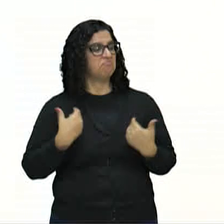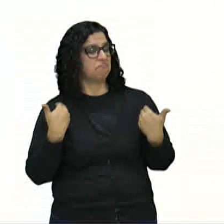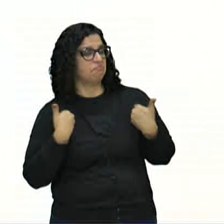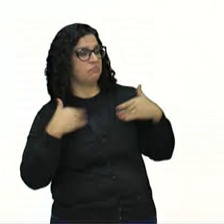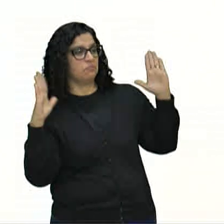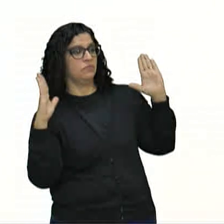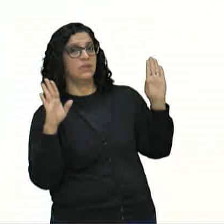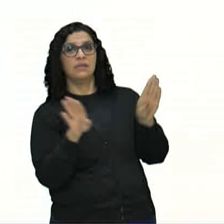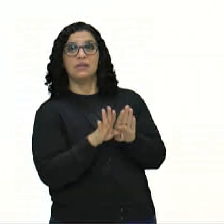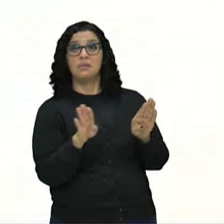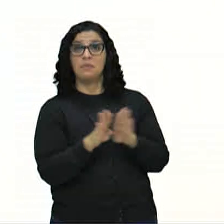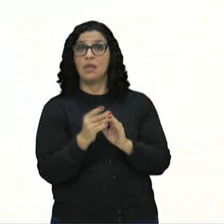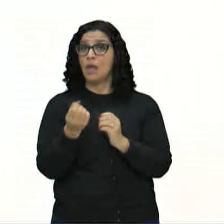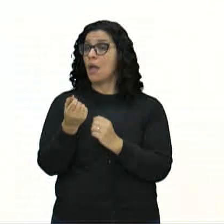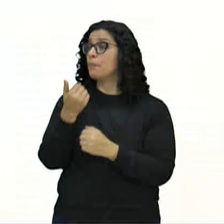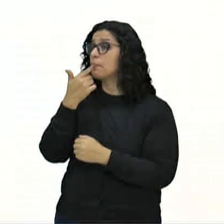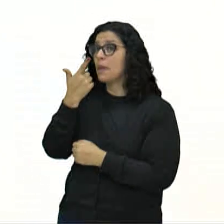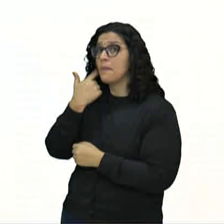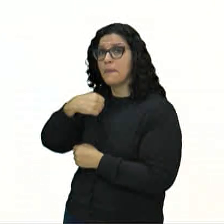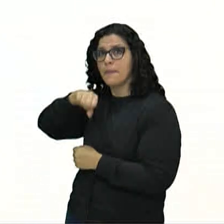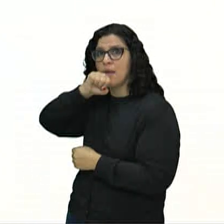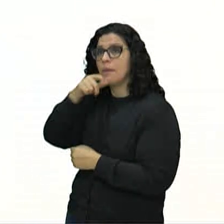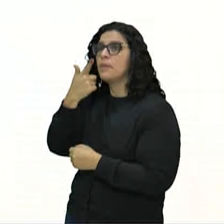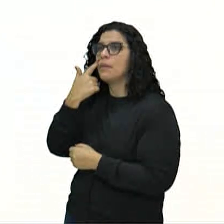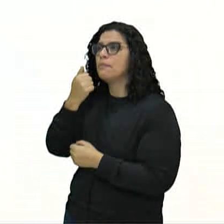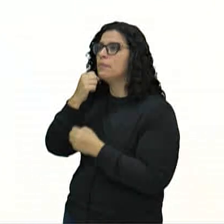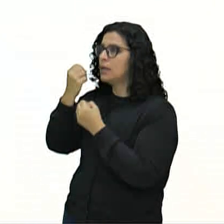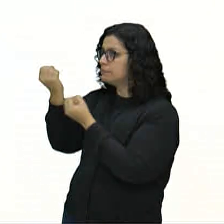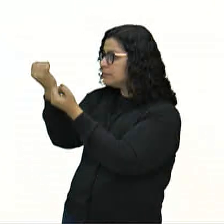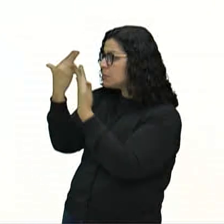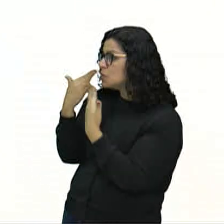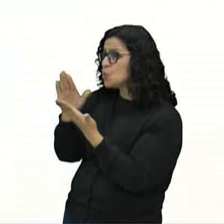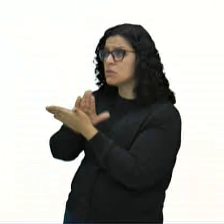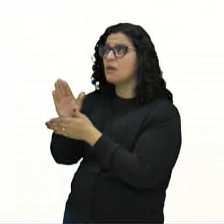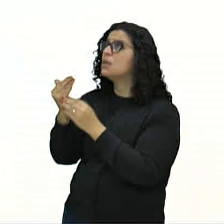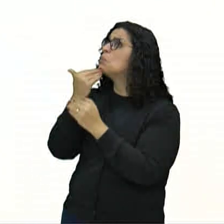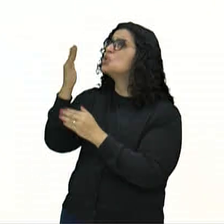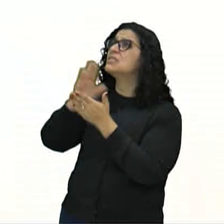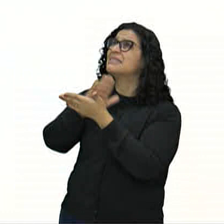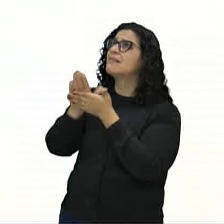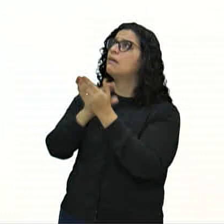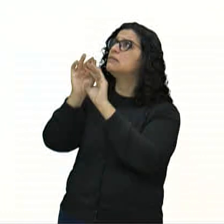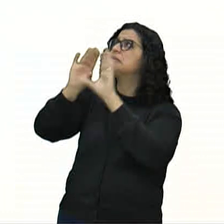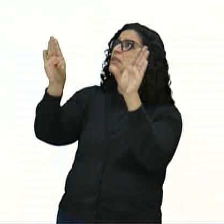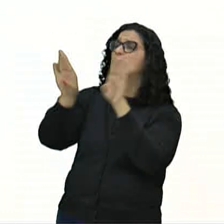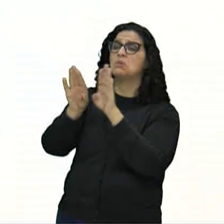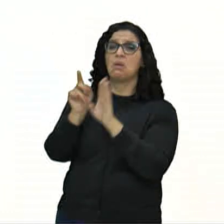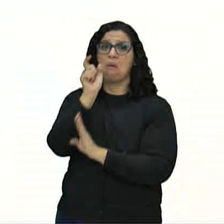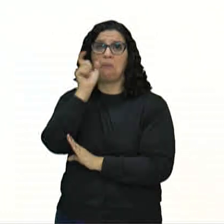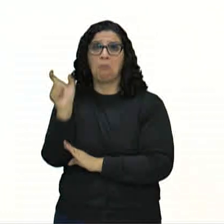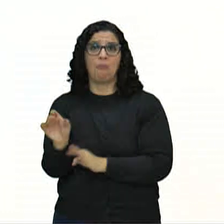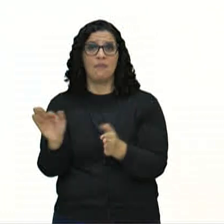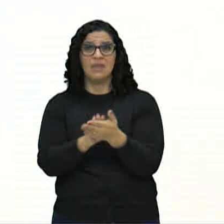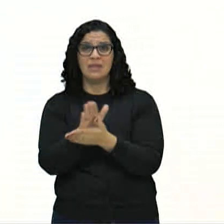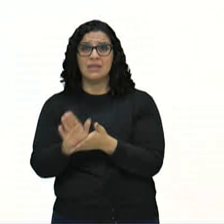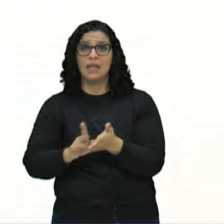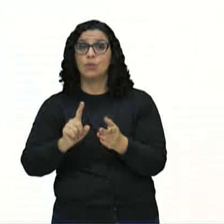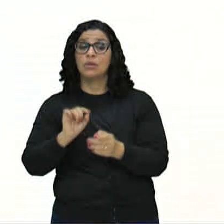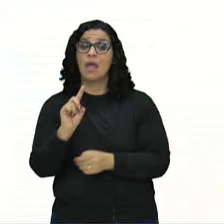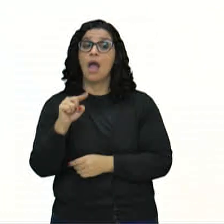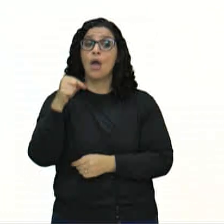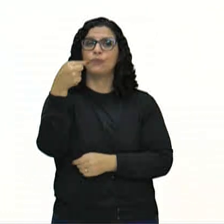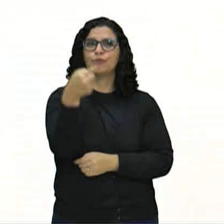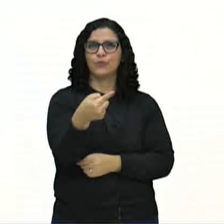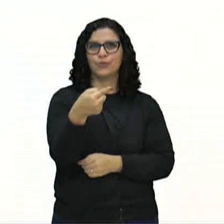sem pedir-lhes a bênção, nem implorar a assistência do céu, sem dar atenção às